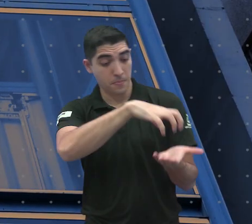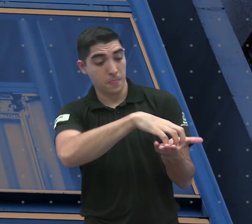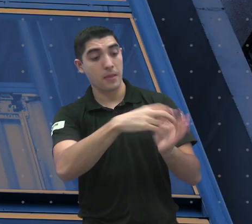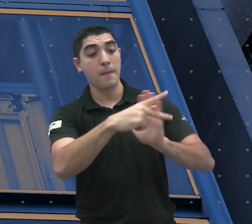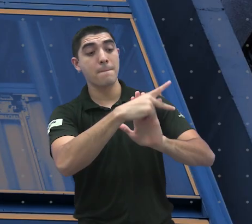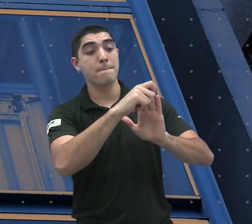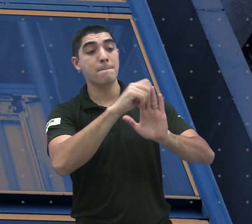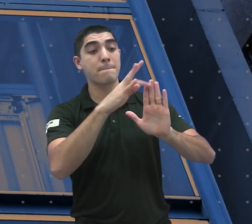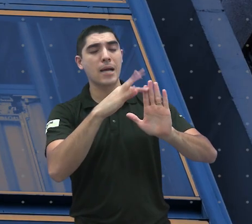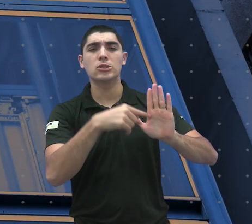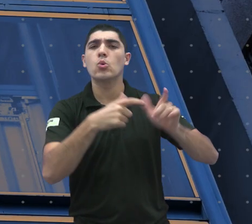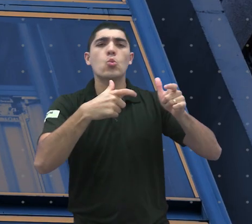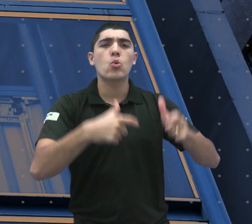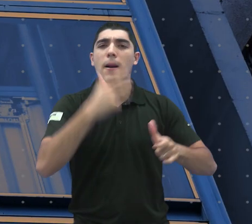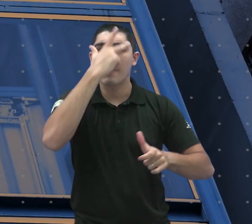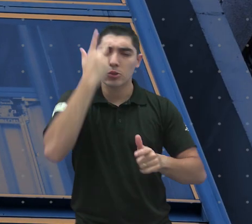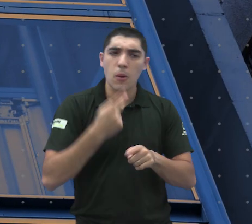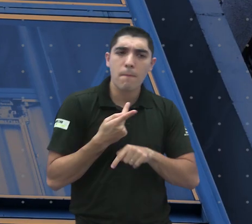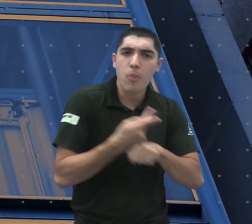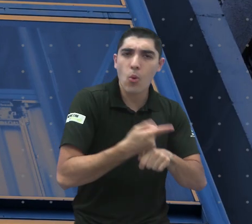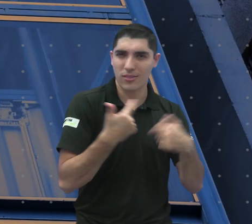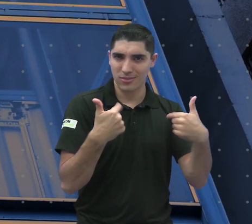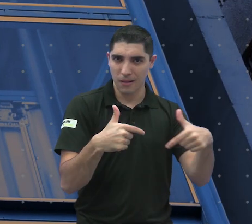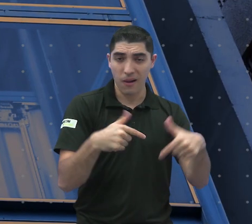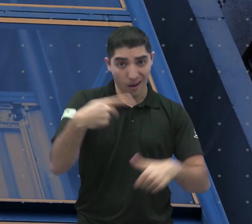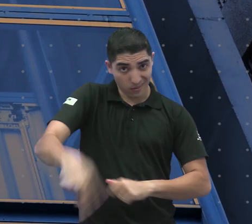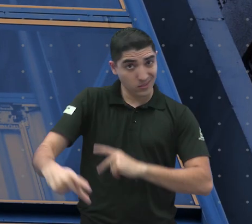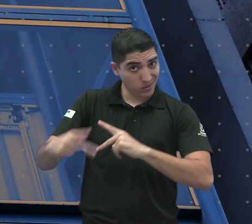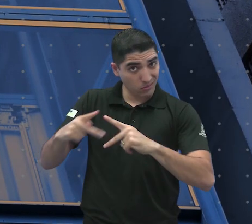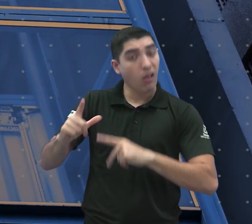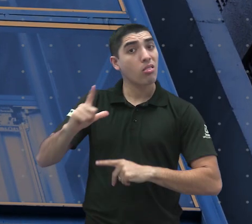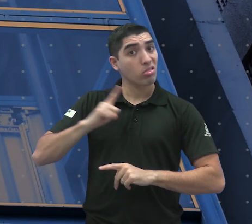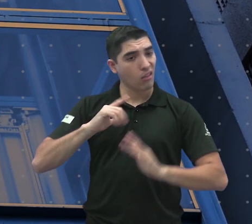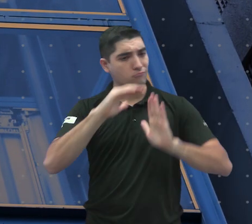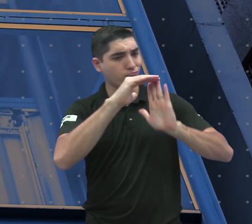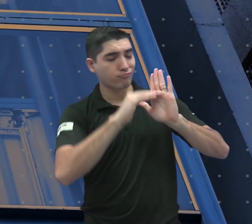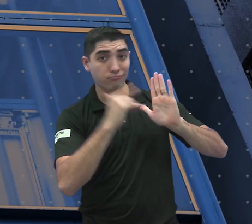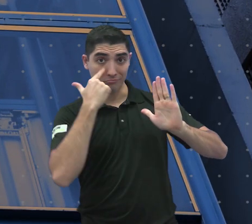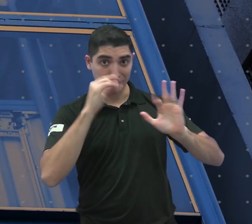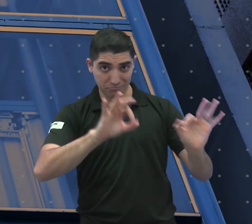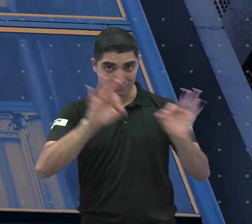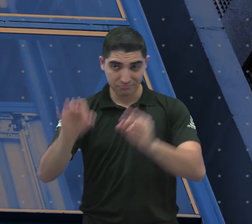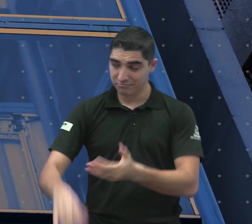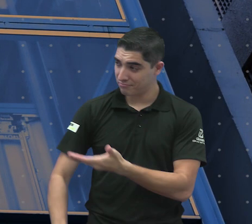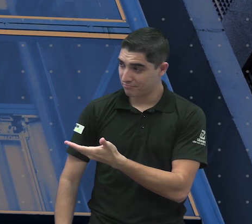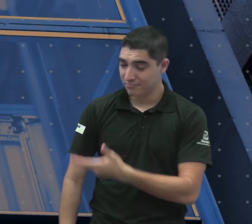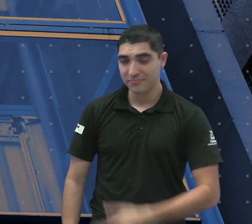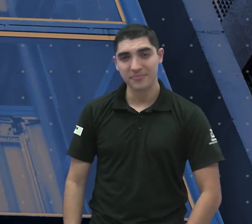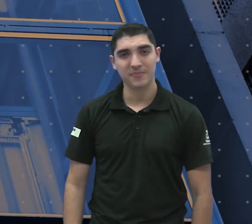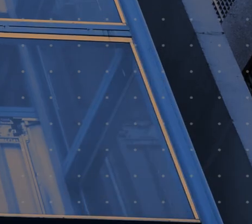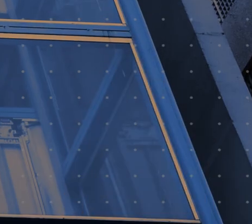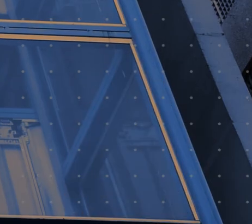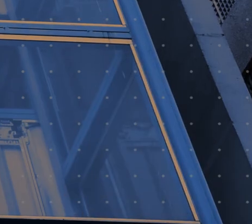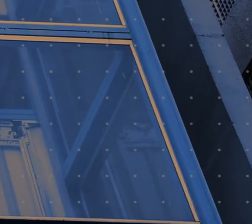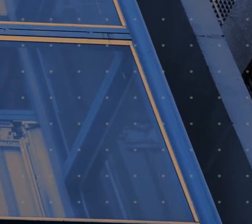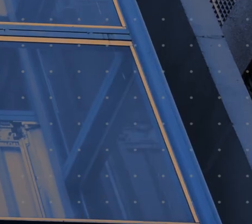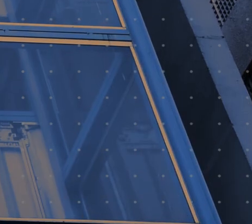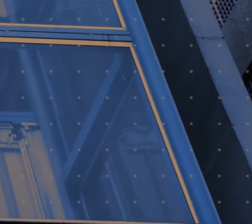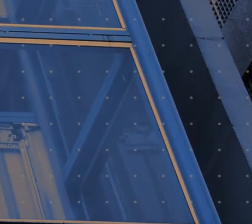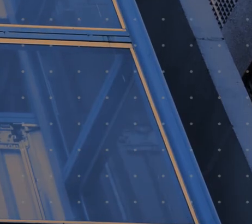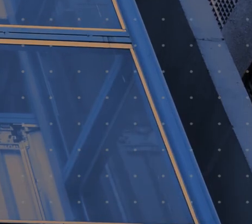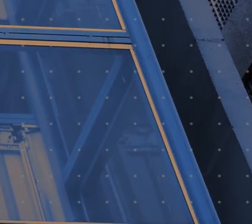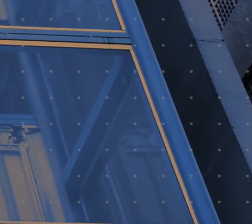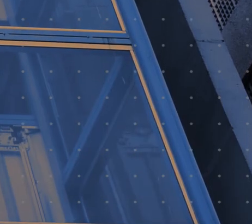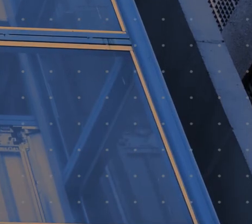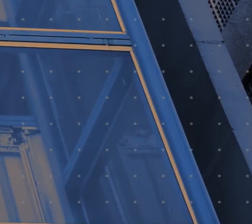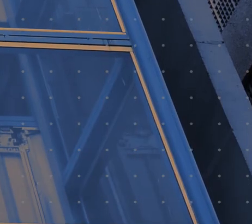O PAT, Posto de Atendimento ao Trabalhador de São José dos Campos, tem oportunidade de emprego para administrador de